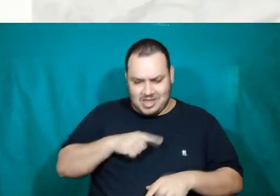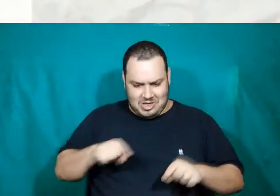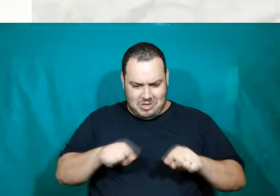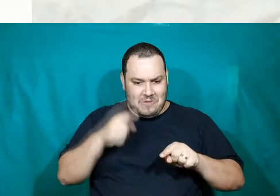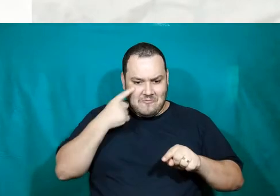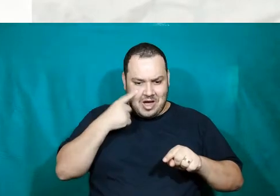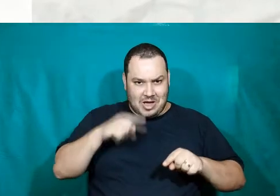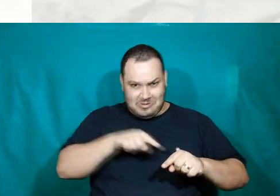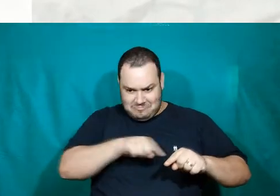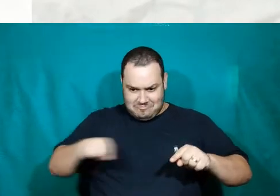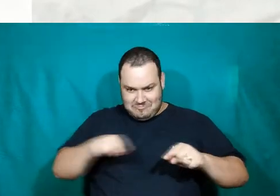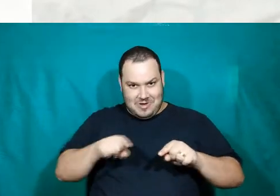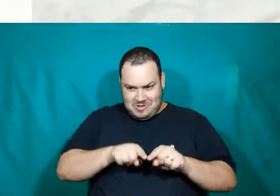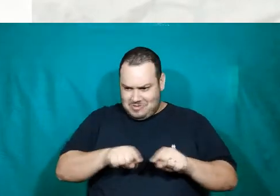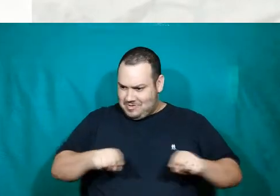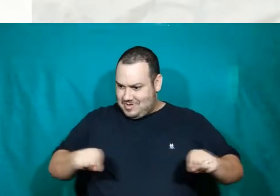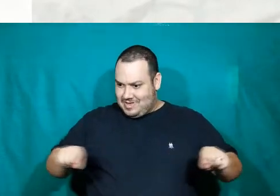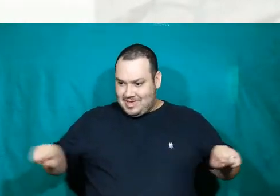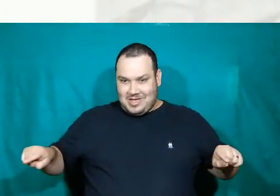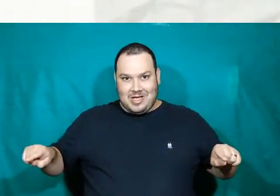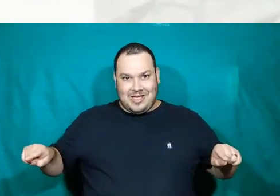distribuição desses casos ao longo do tempo.